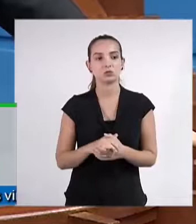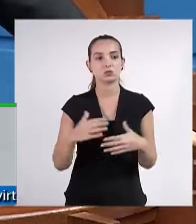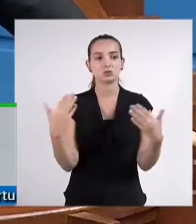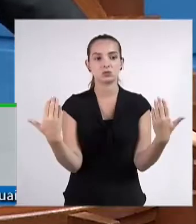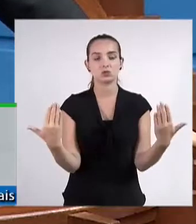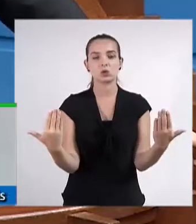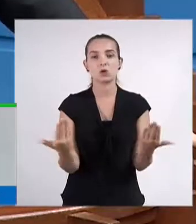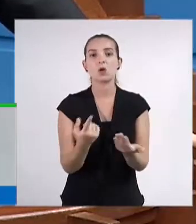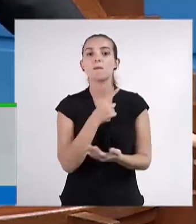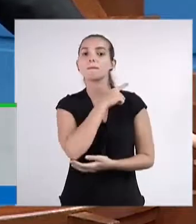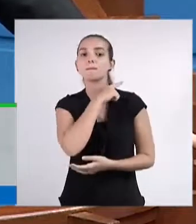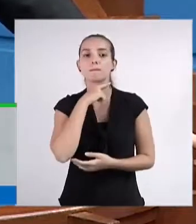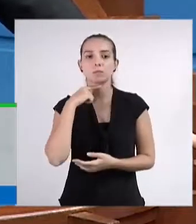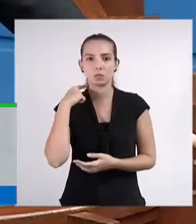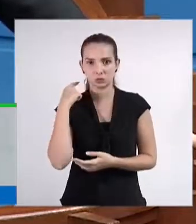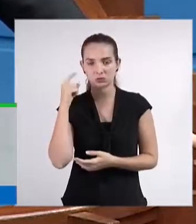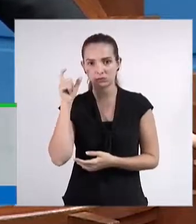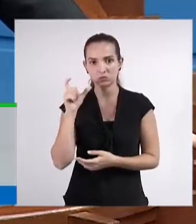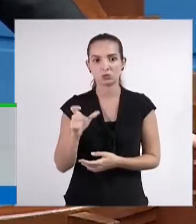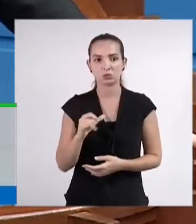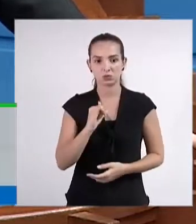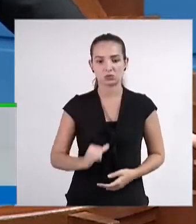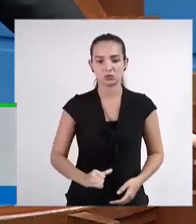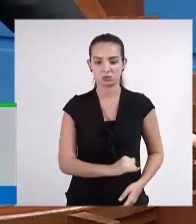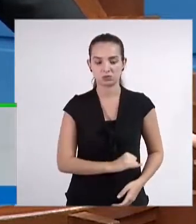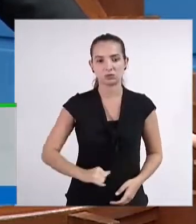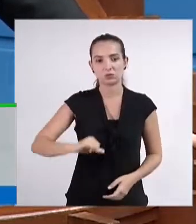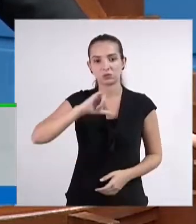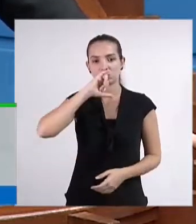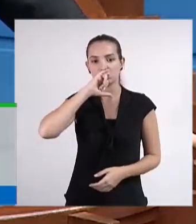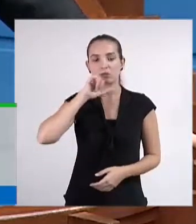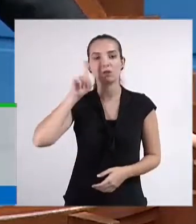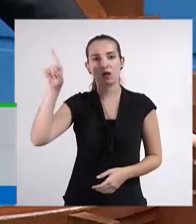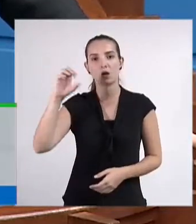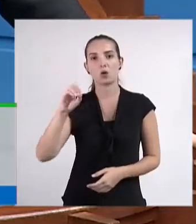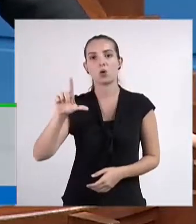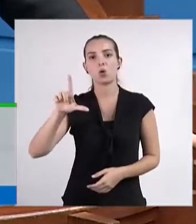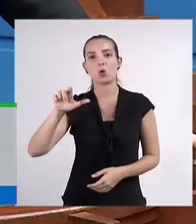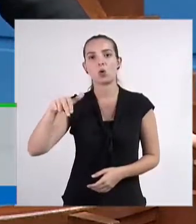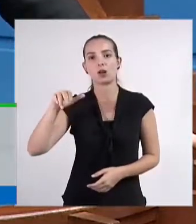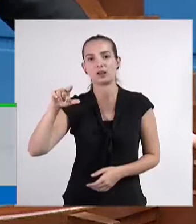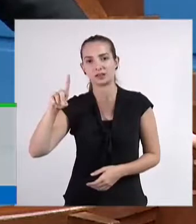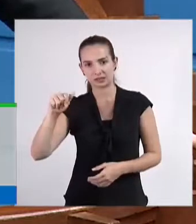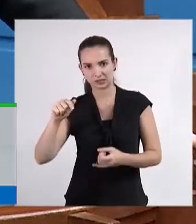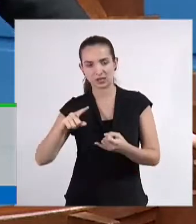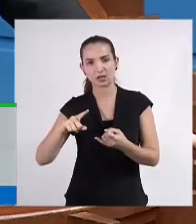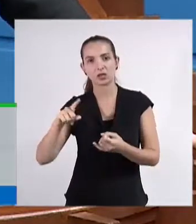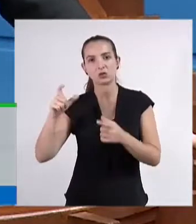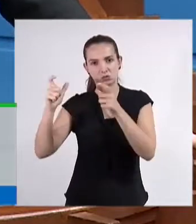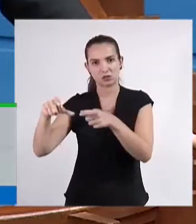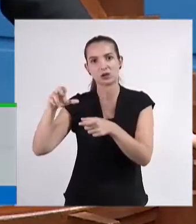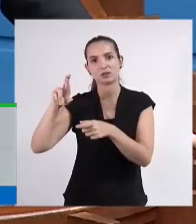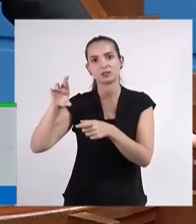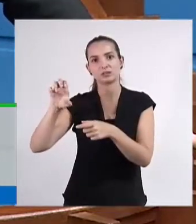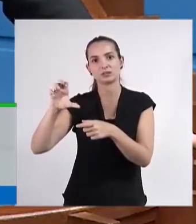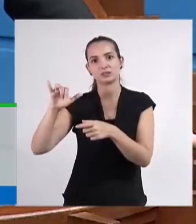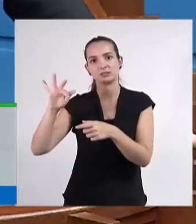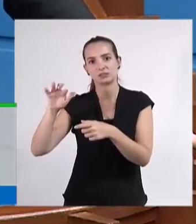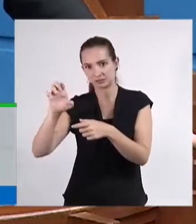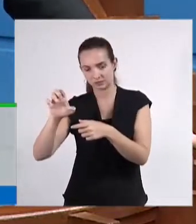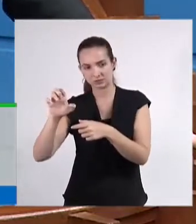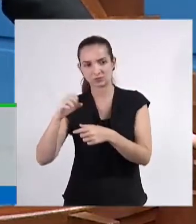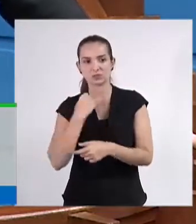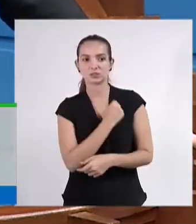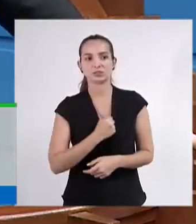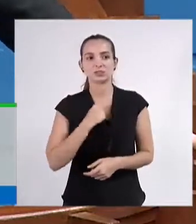do falecido bispo de Olinda e Recife, saudoso e